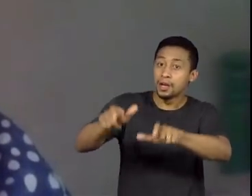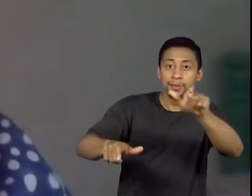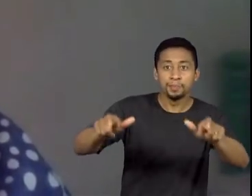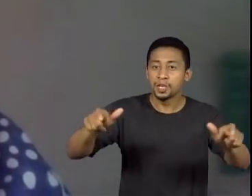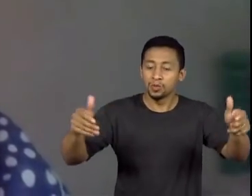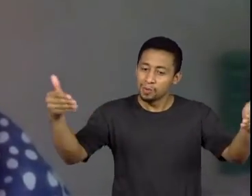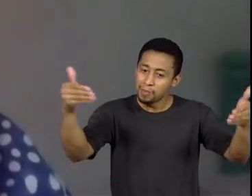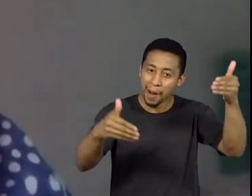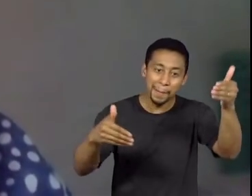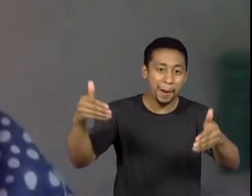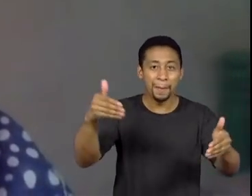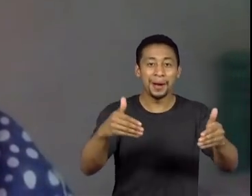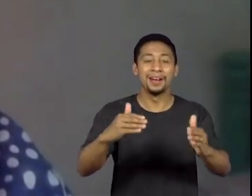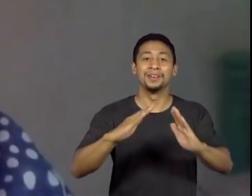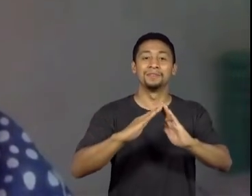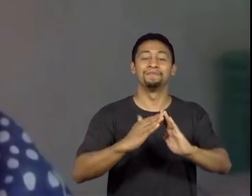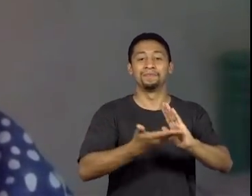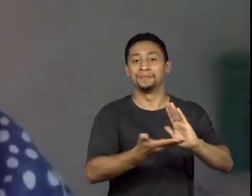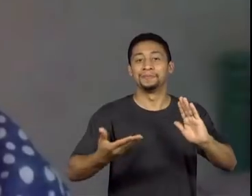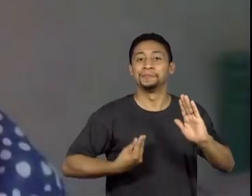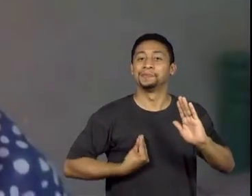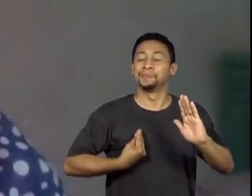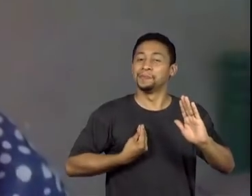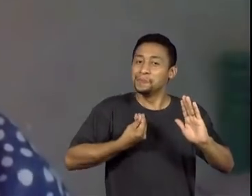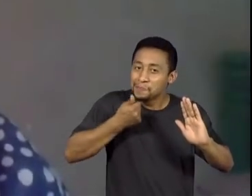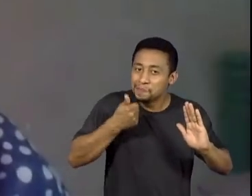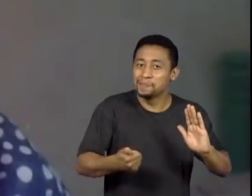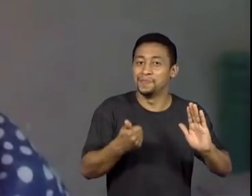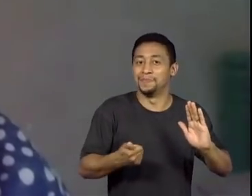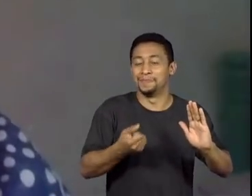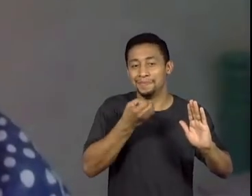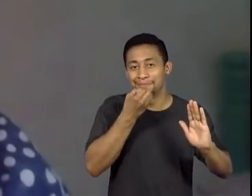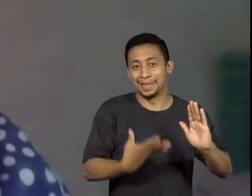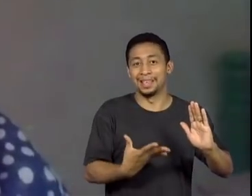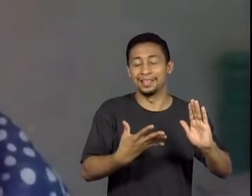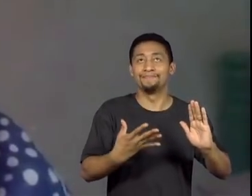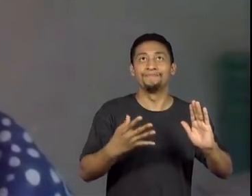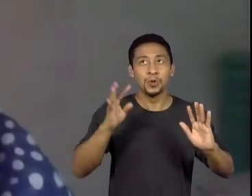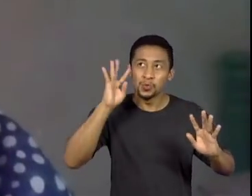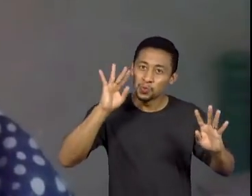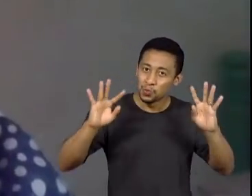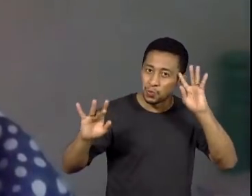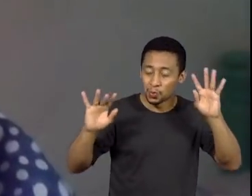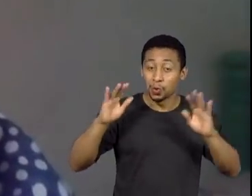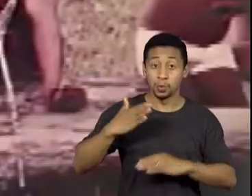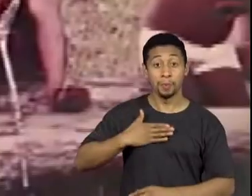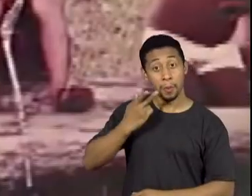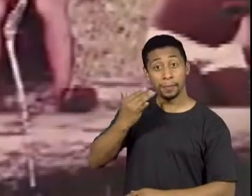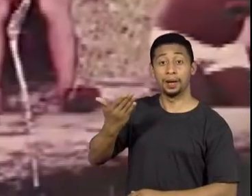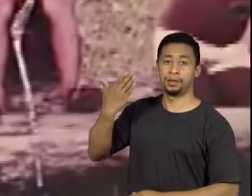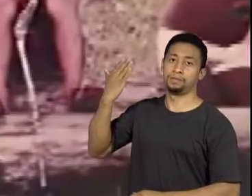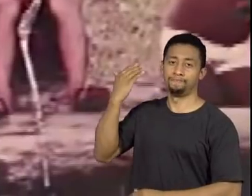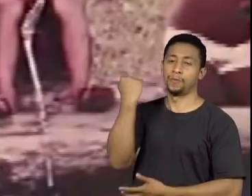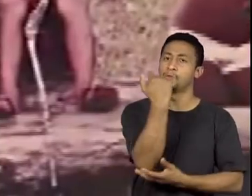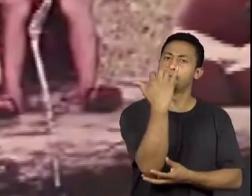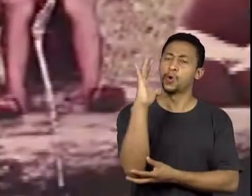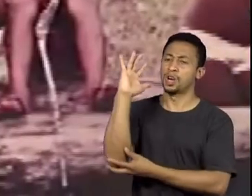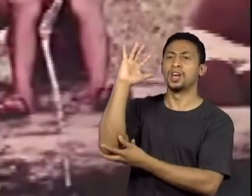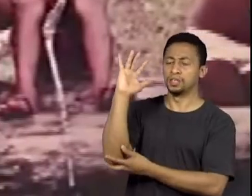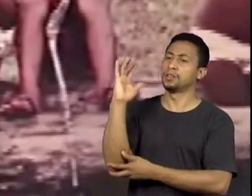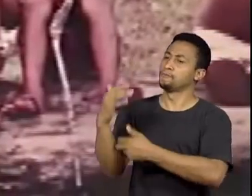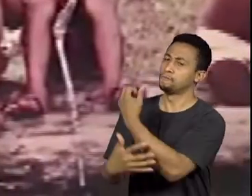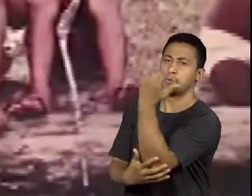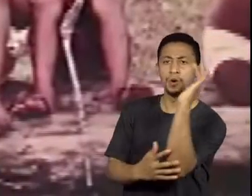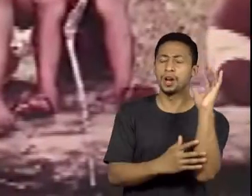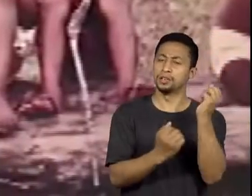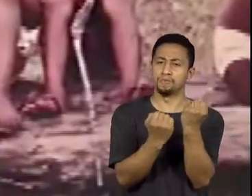consigam viver bem, com exatamente mantendo o sonho do Chico, com a floresta em pé. O sonho do meu pai era